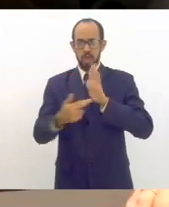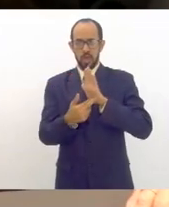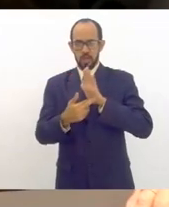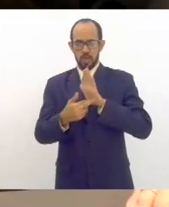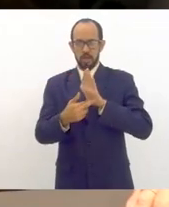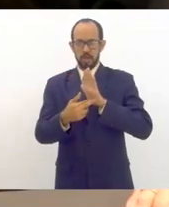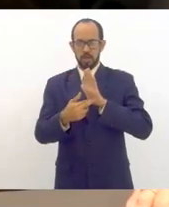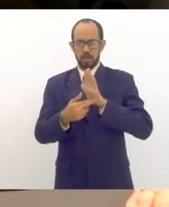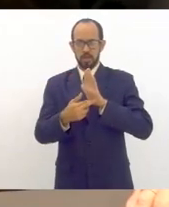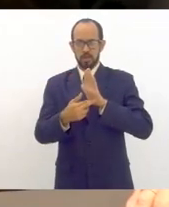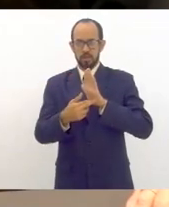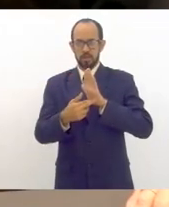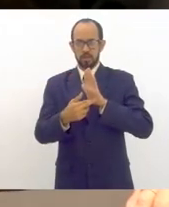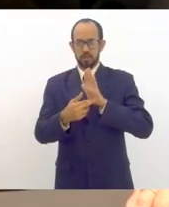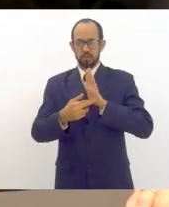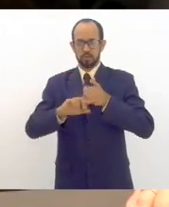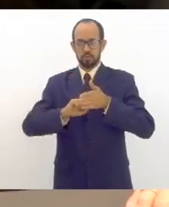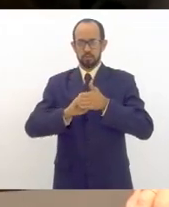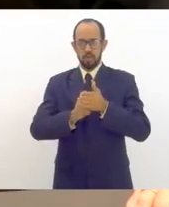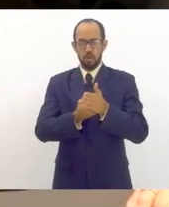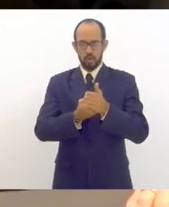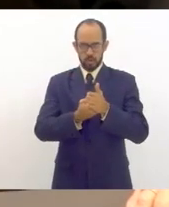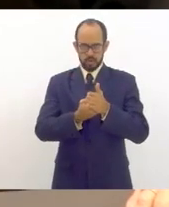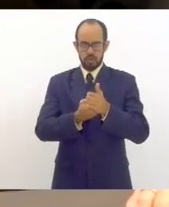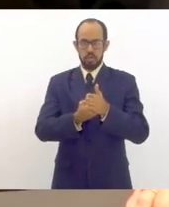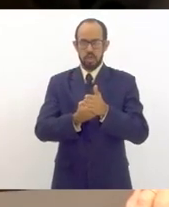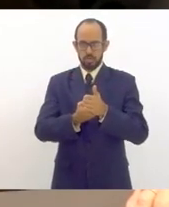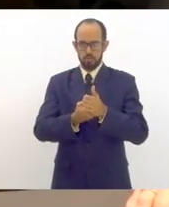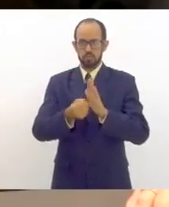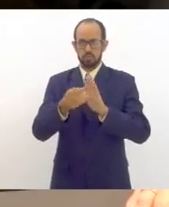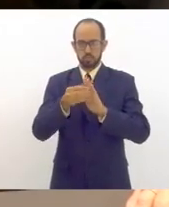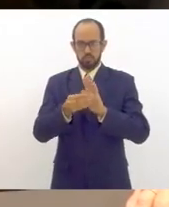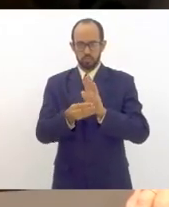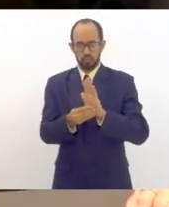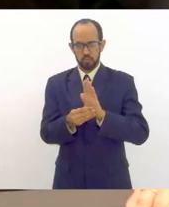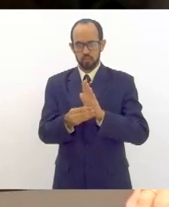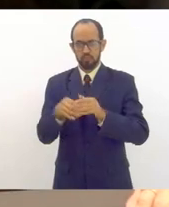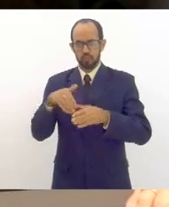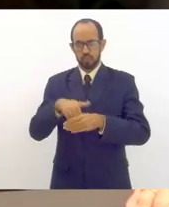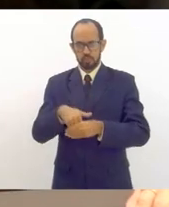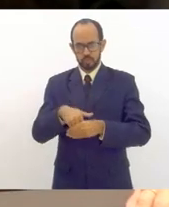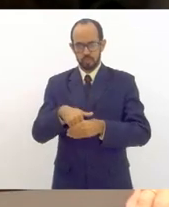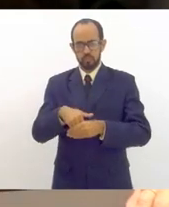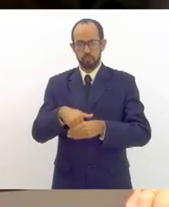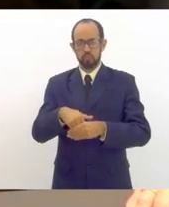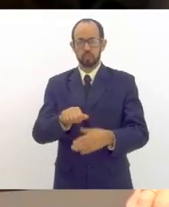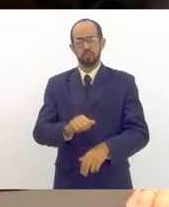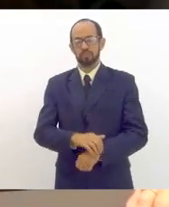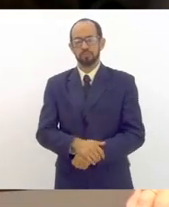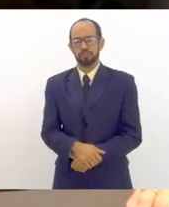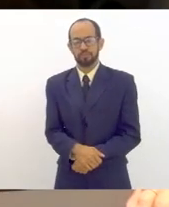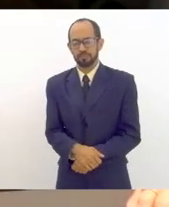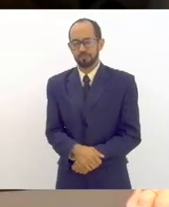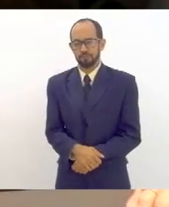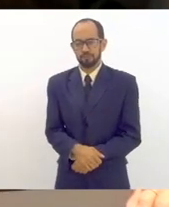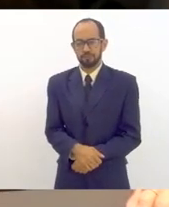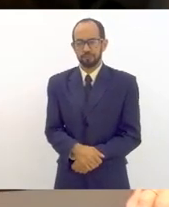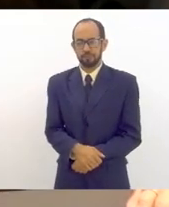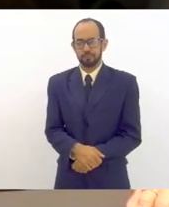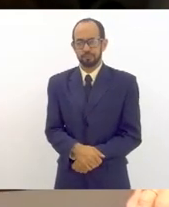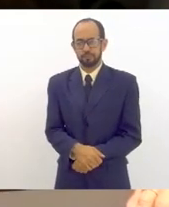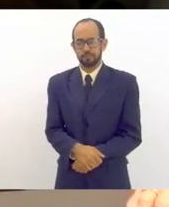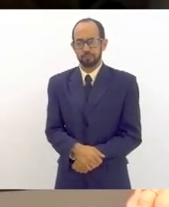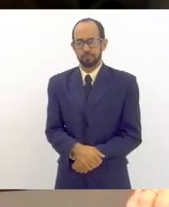de bloqueio de pauta por não ter votado os vetos, porque eu o